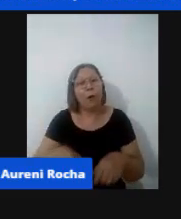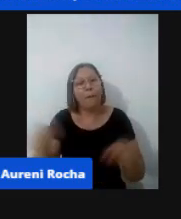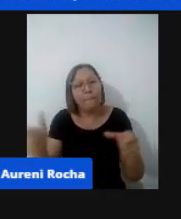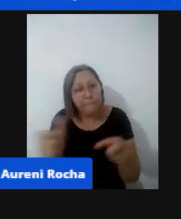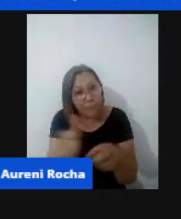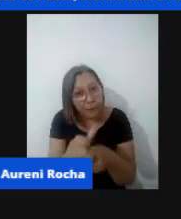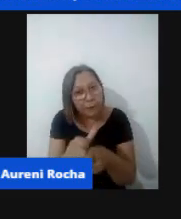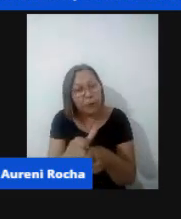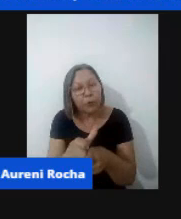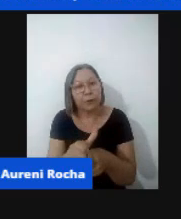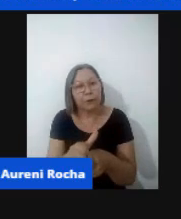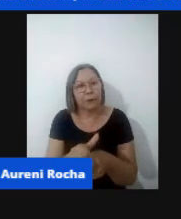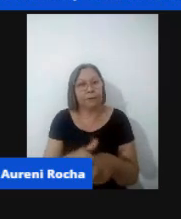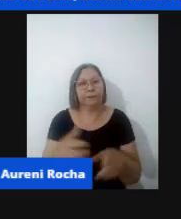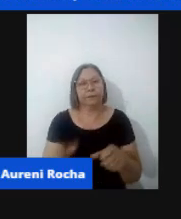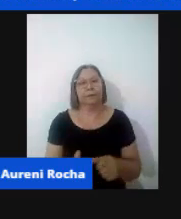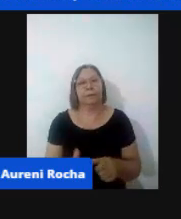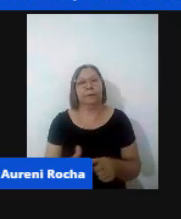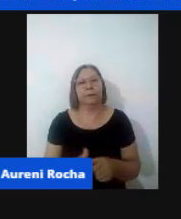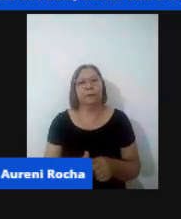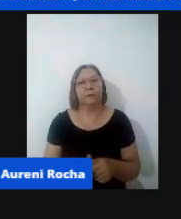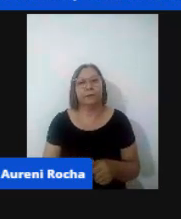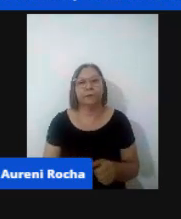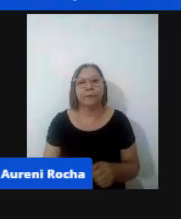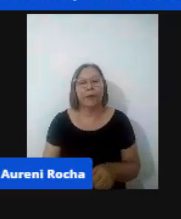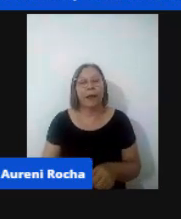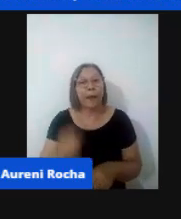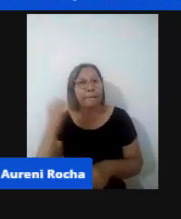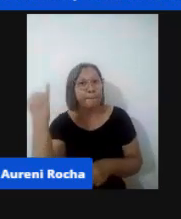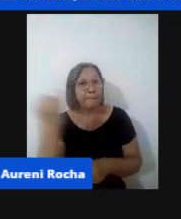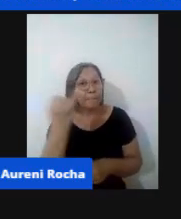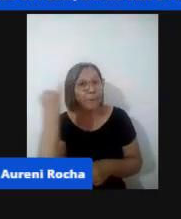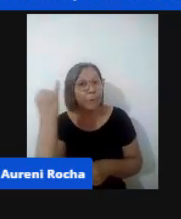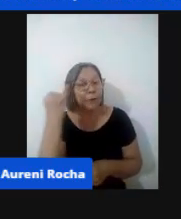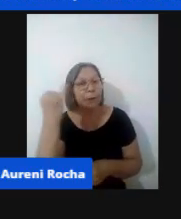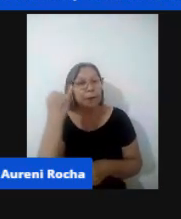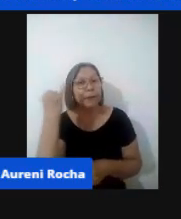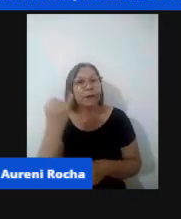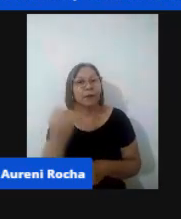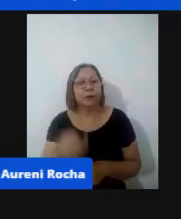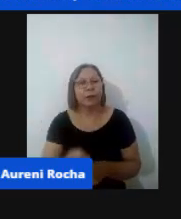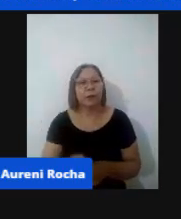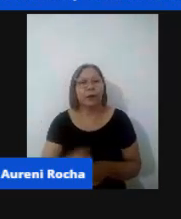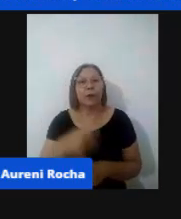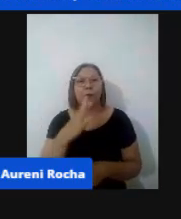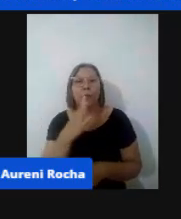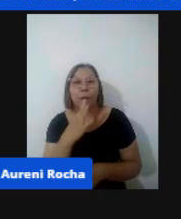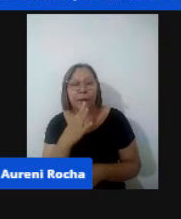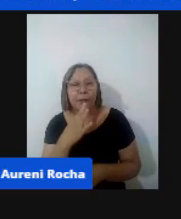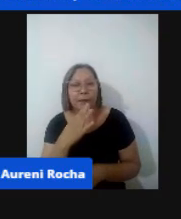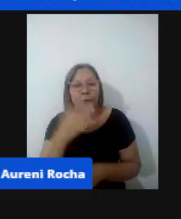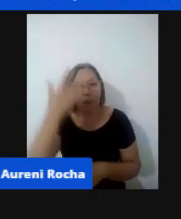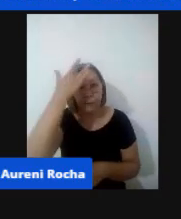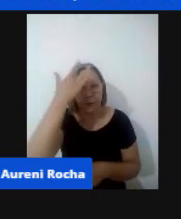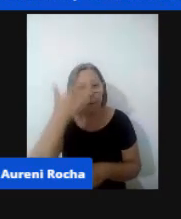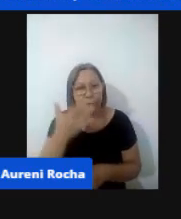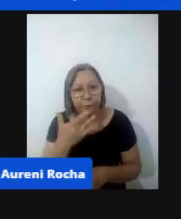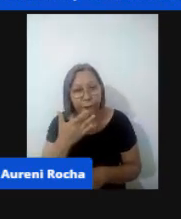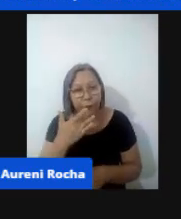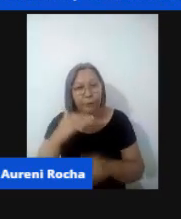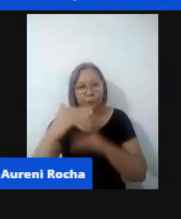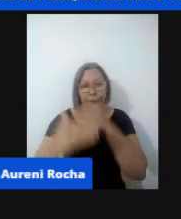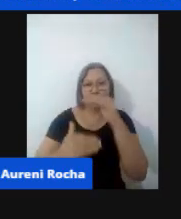isso, é importante a gente ressaltar, conhecer o perfil, o nível de desenvolvimento de cada